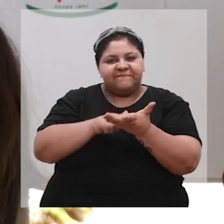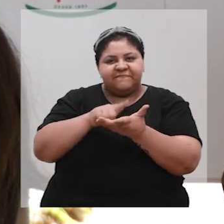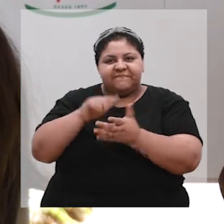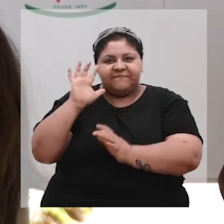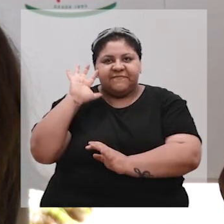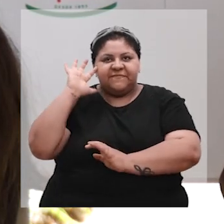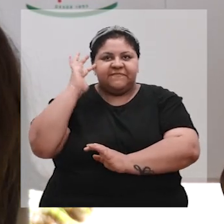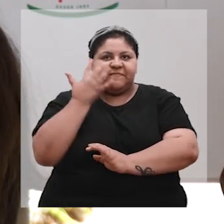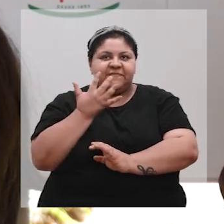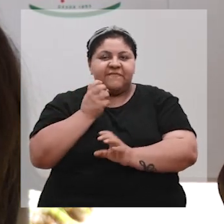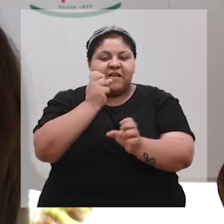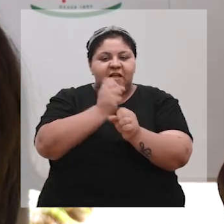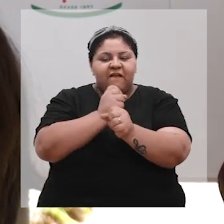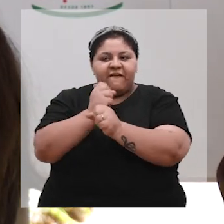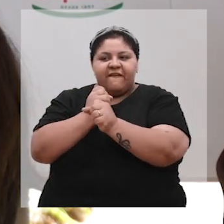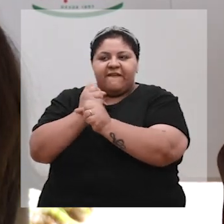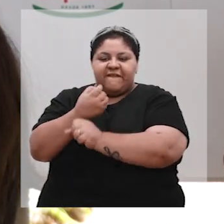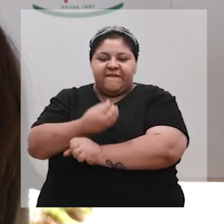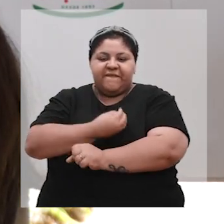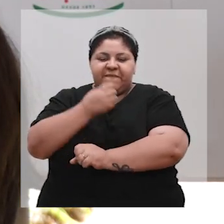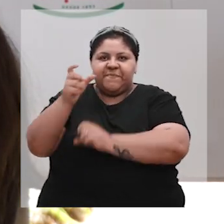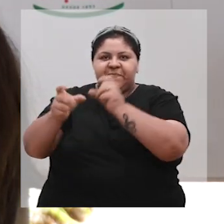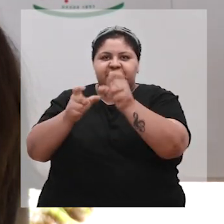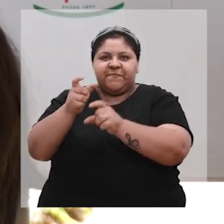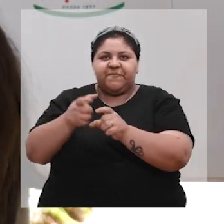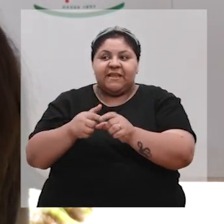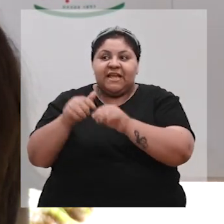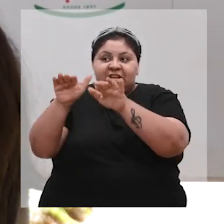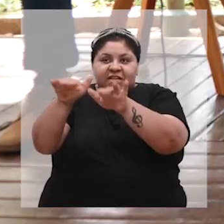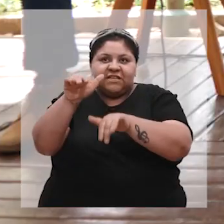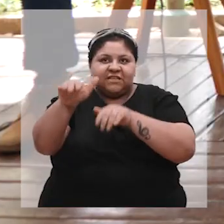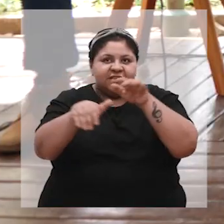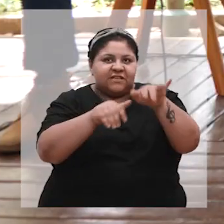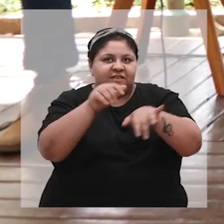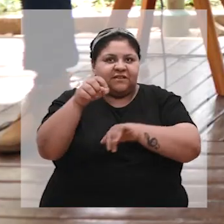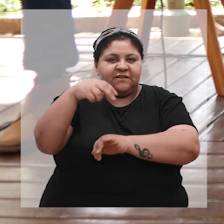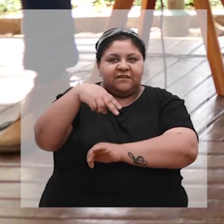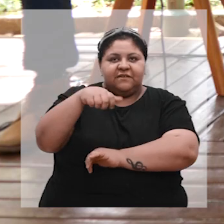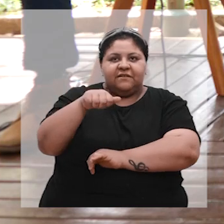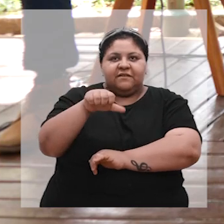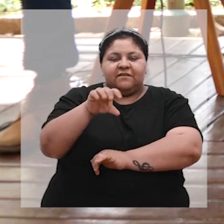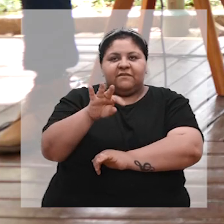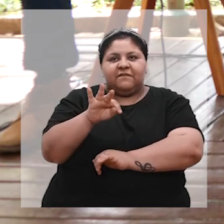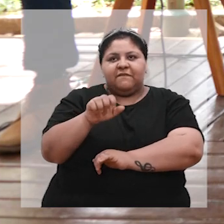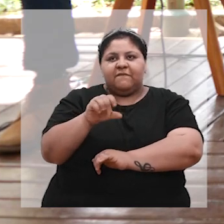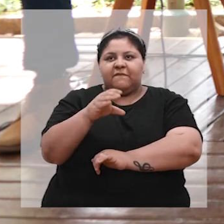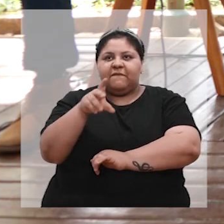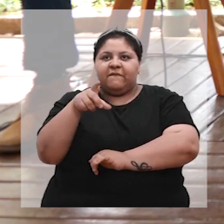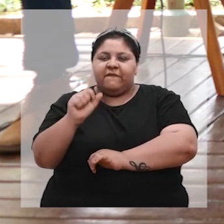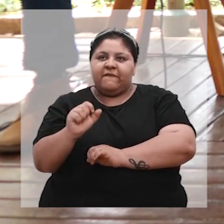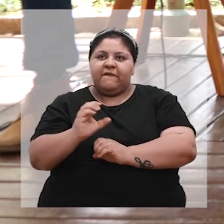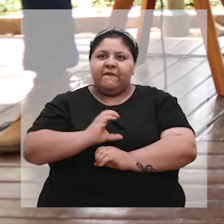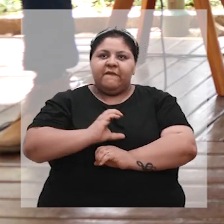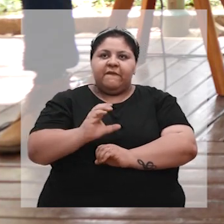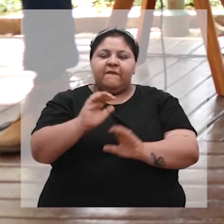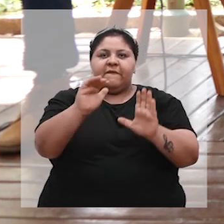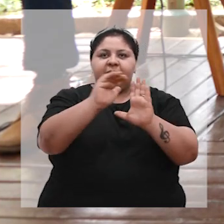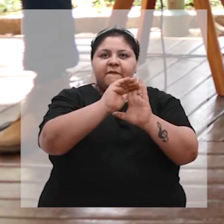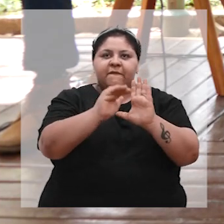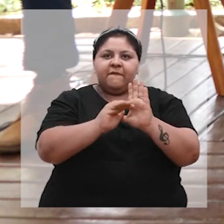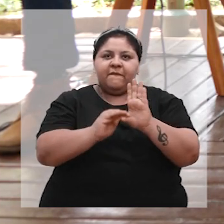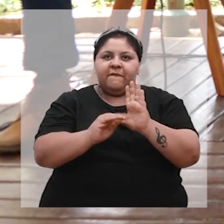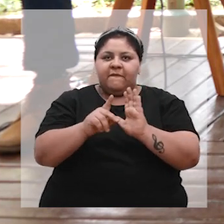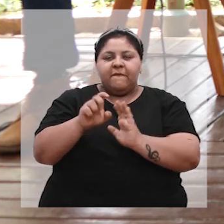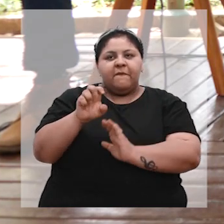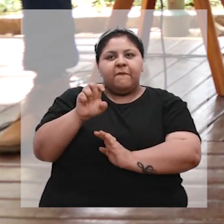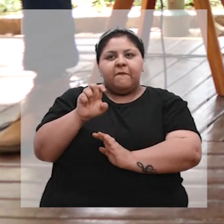acontece todo ano na vida das pessoas, a gente convidou a Natasha Heck, que é coordenadora do Programa Permanente de